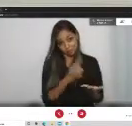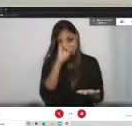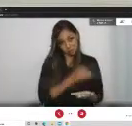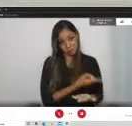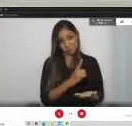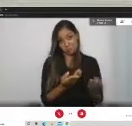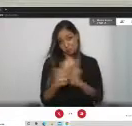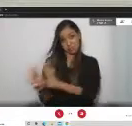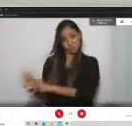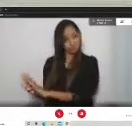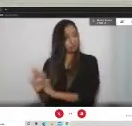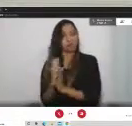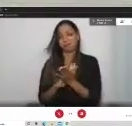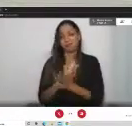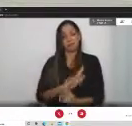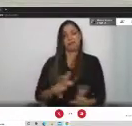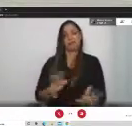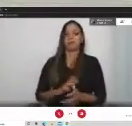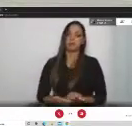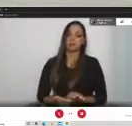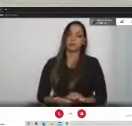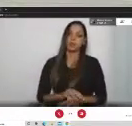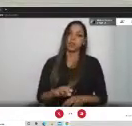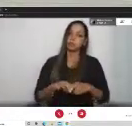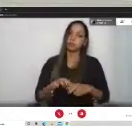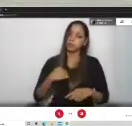Peço à Secretaria Municipal de Saúde,